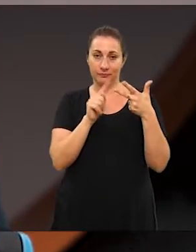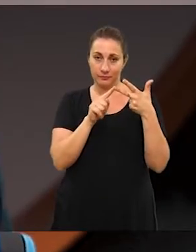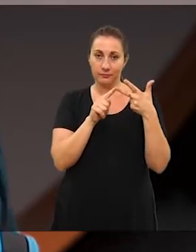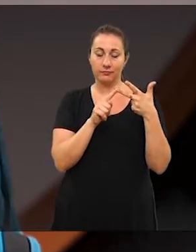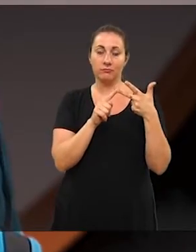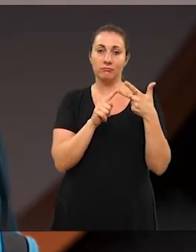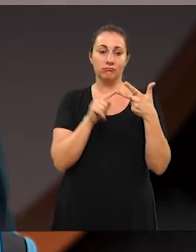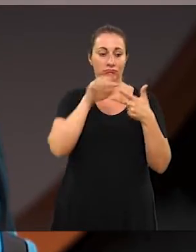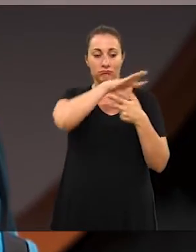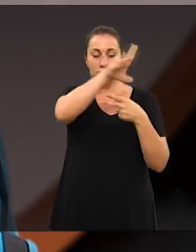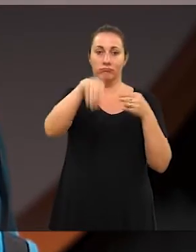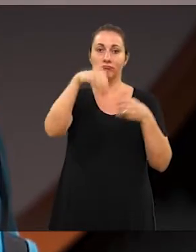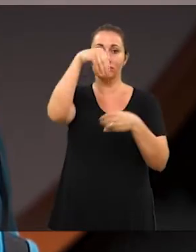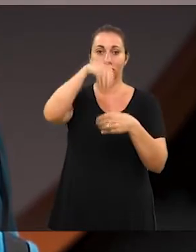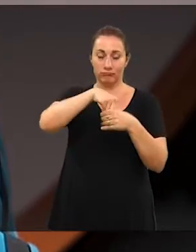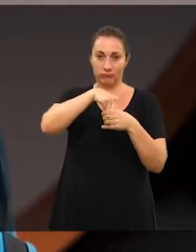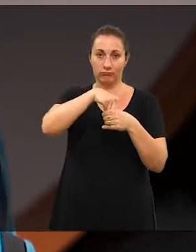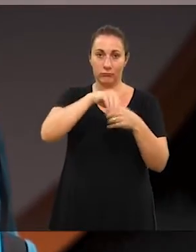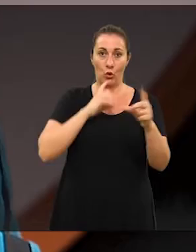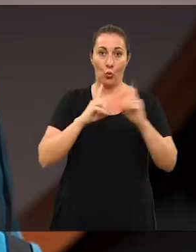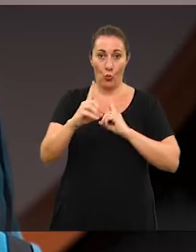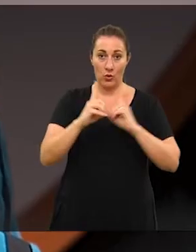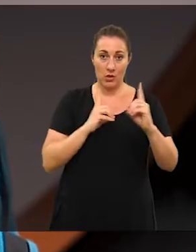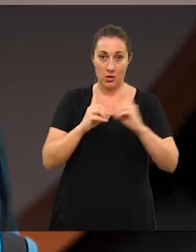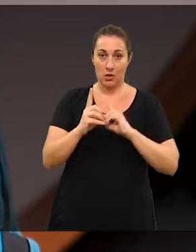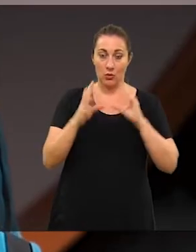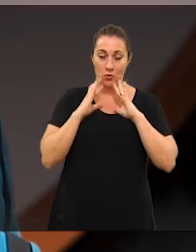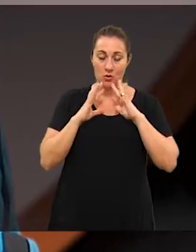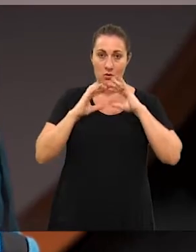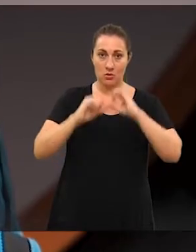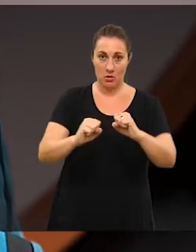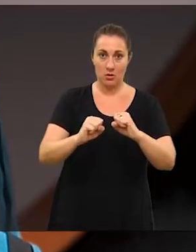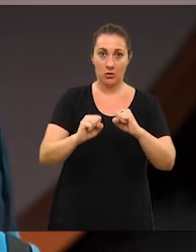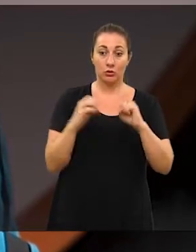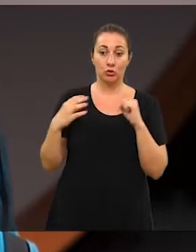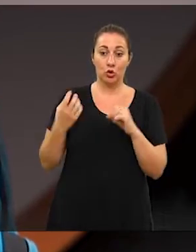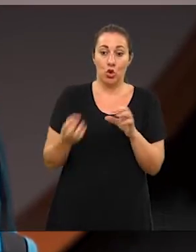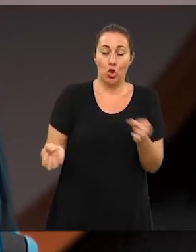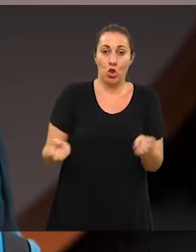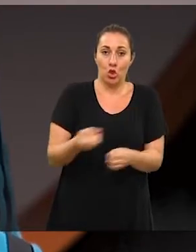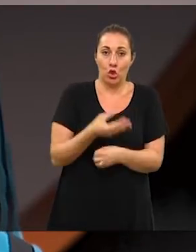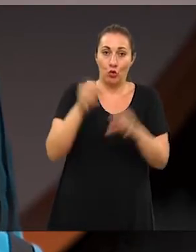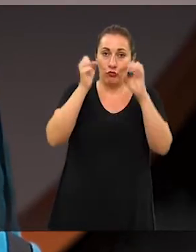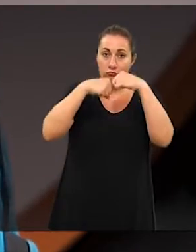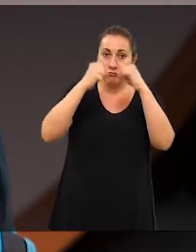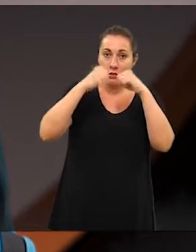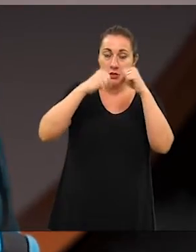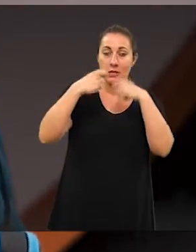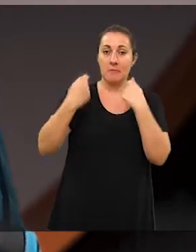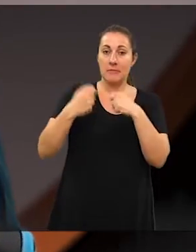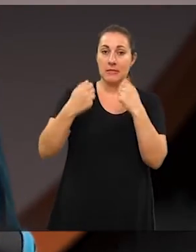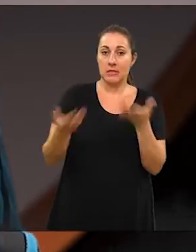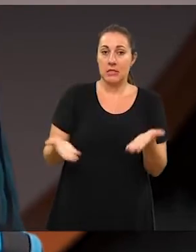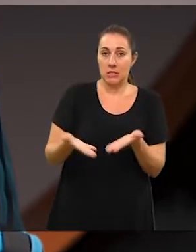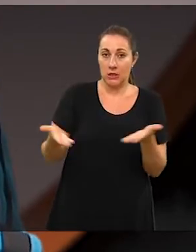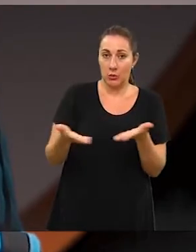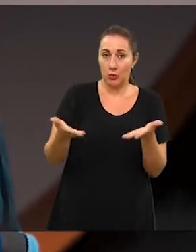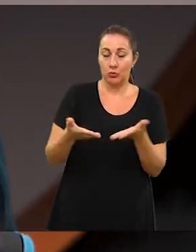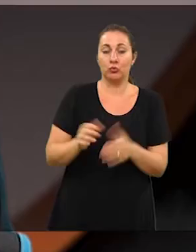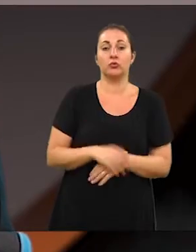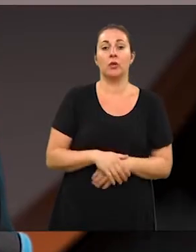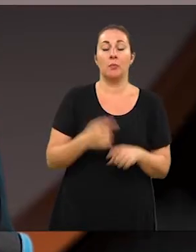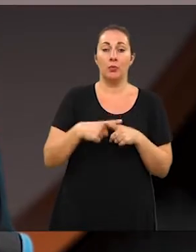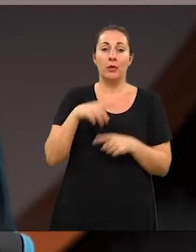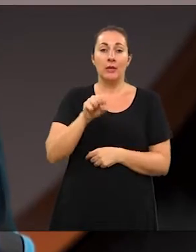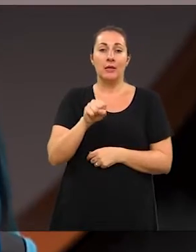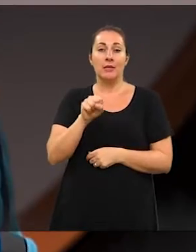né? Onde todo um novo gerenciamento e todo um novo sistema hoje é implantado pela